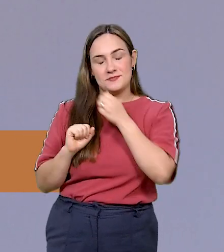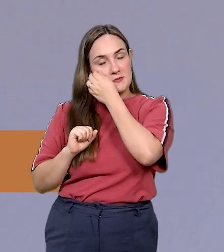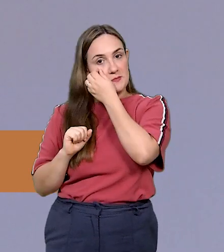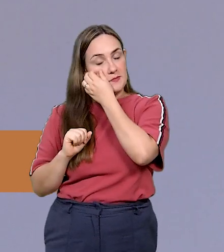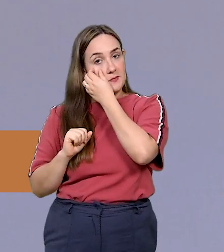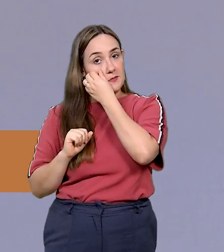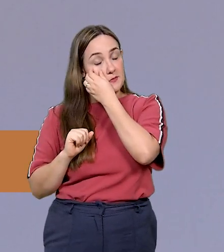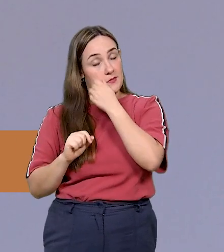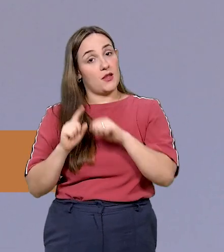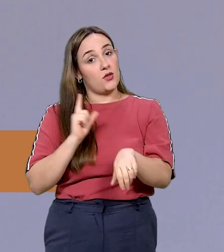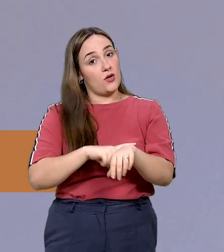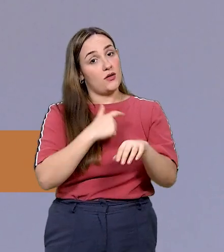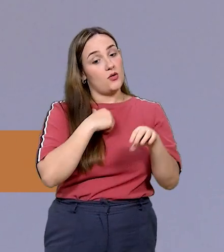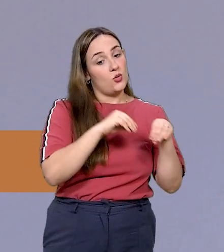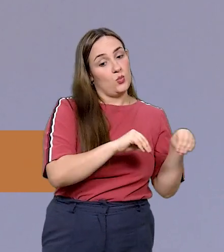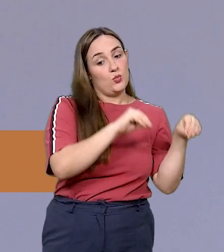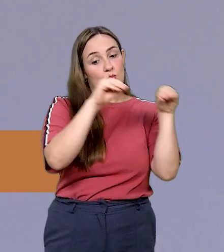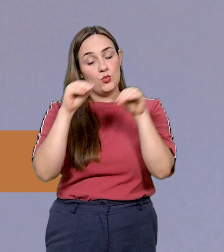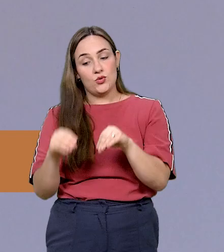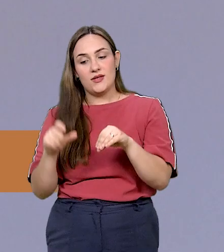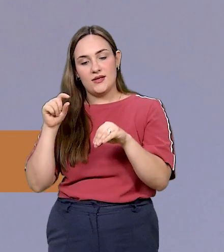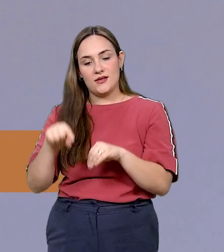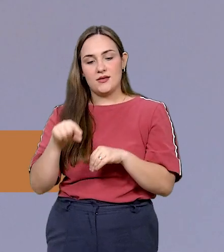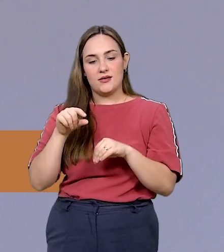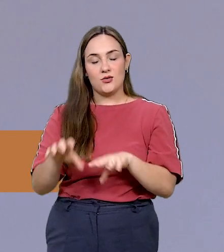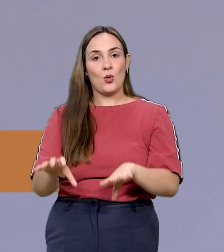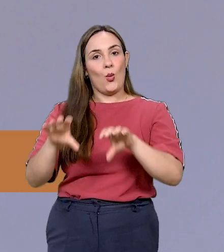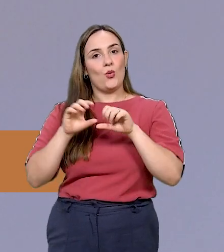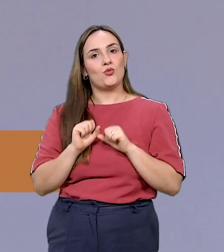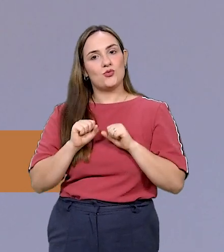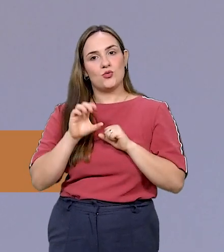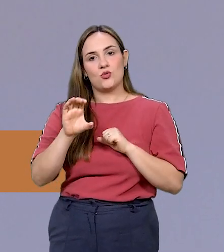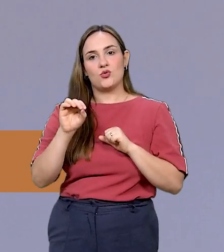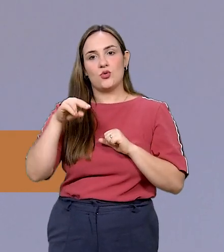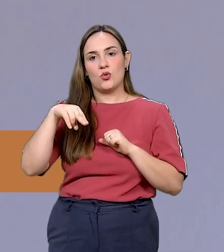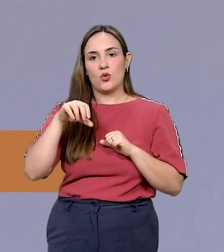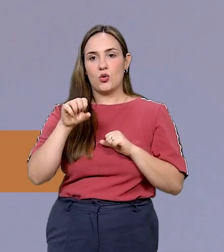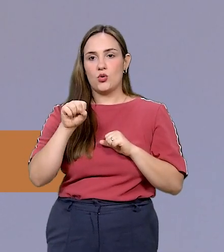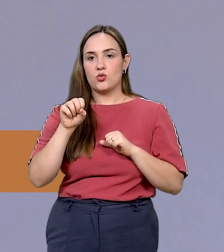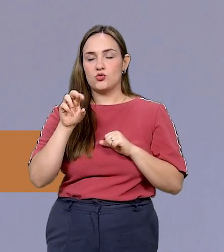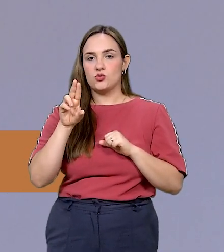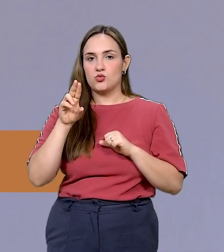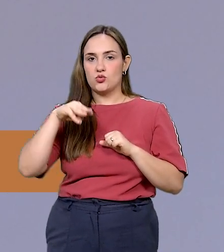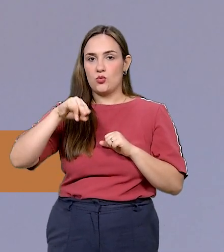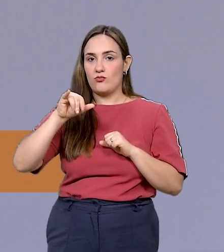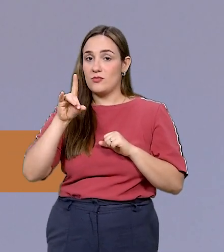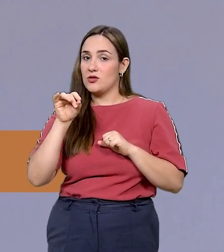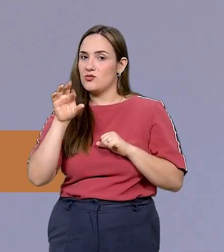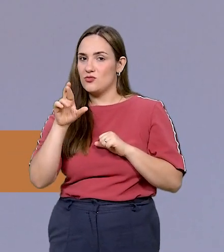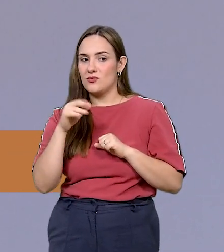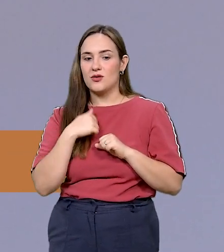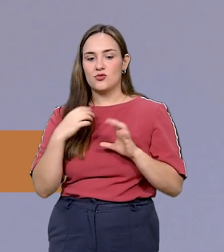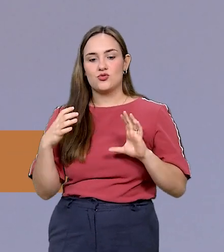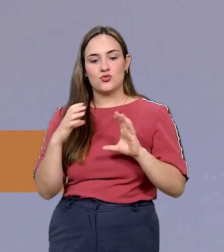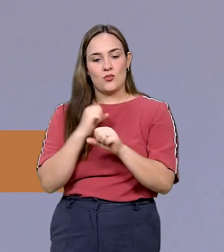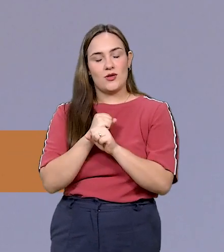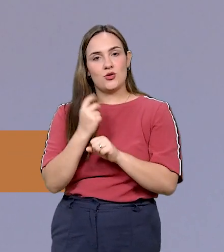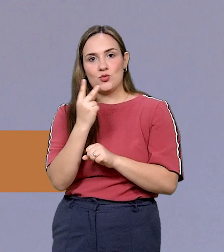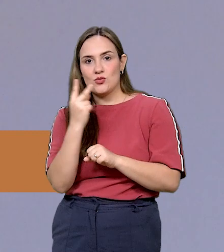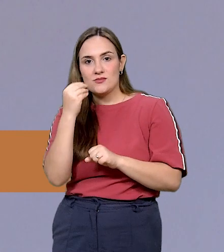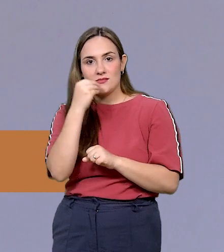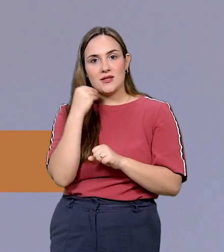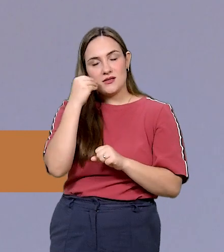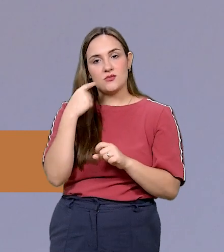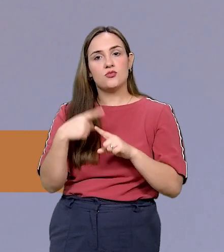eu vim para o Núcleo do Consumidor, eu trouxe um pouco dessa bagagem. E somando essas duas experiências foi muito bacana, porque a gente